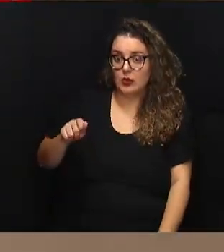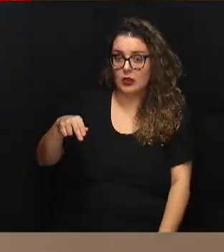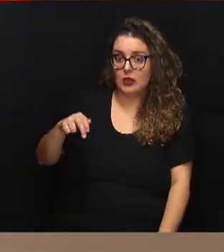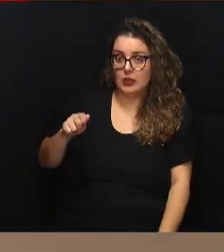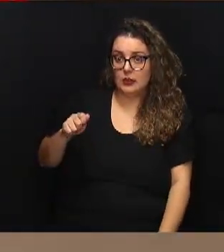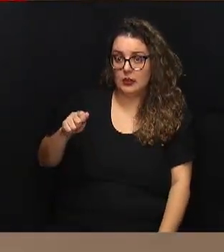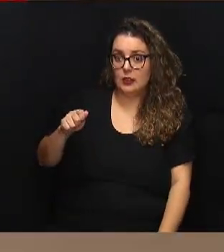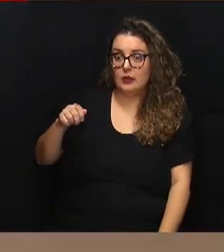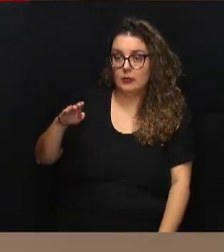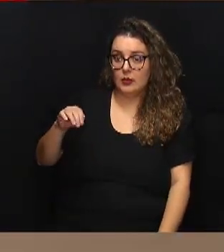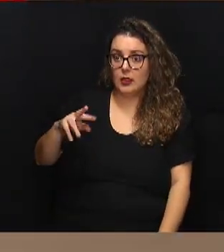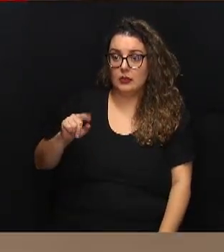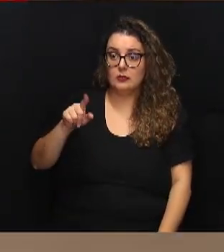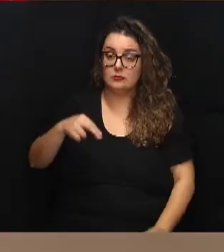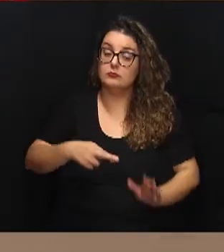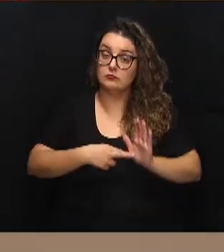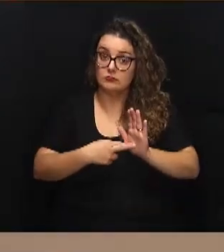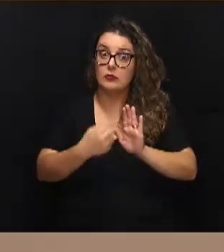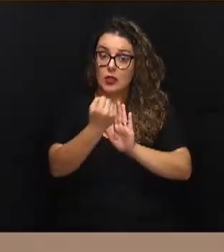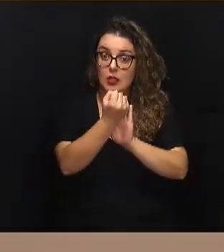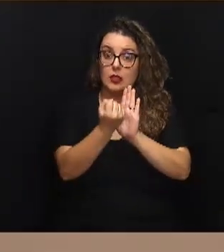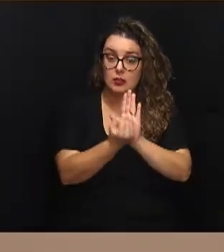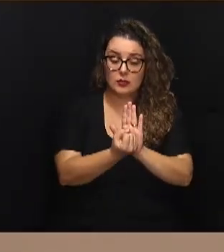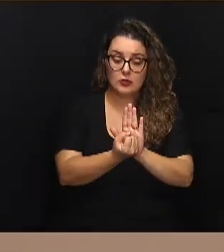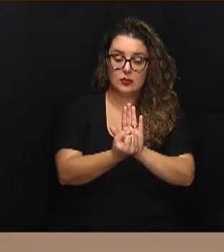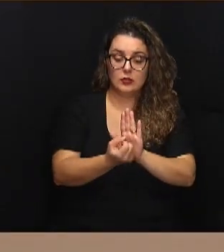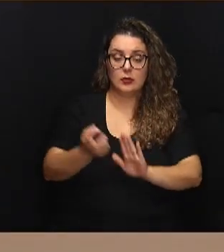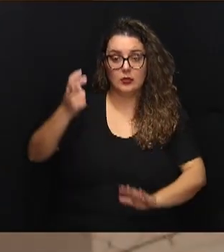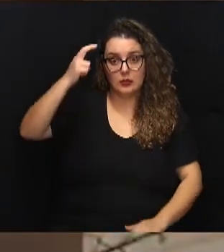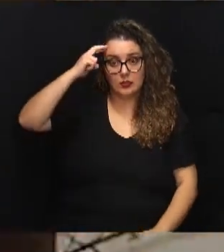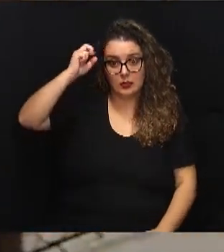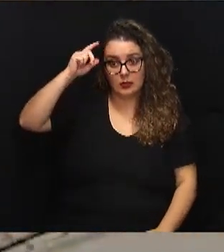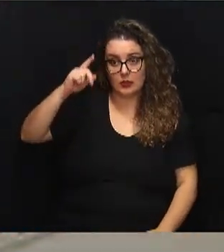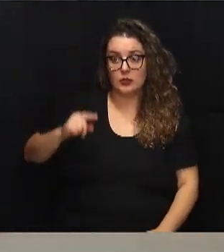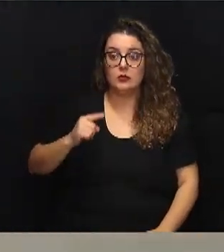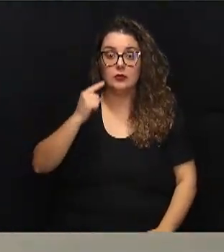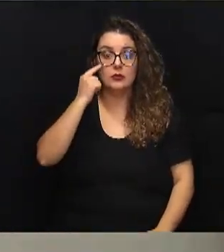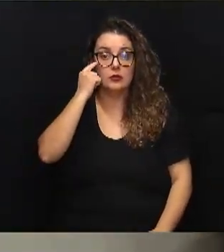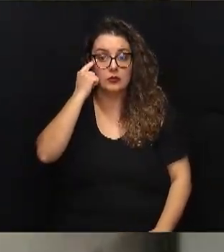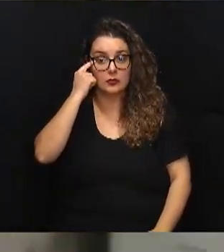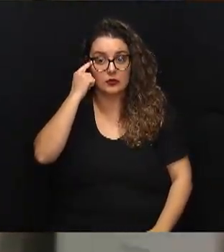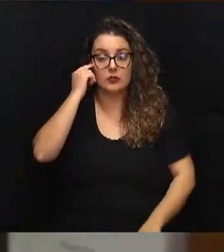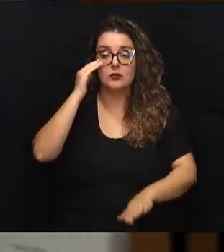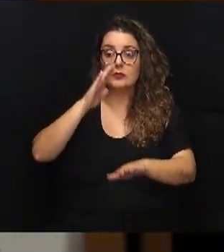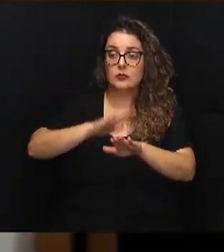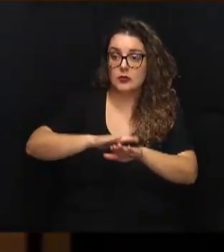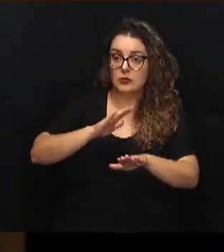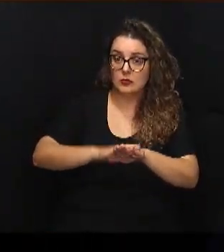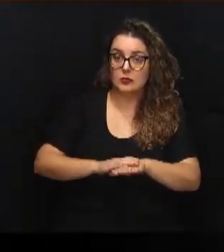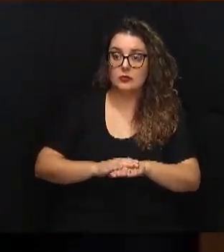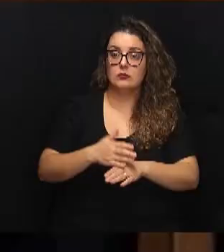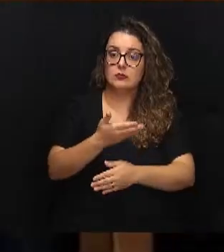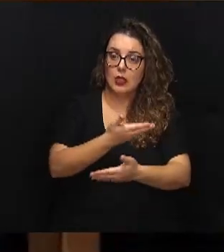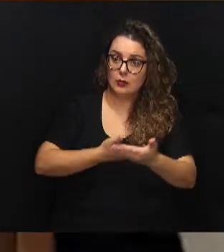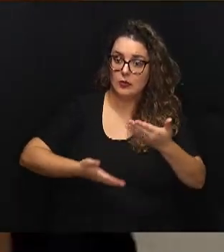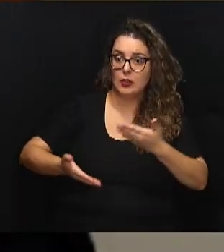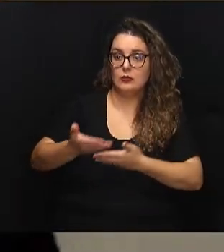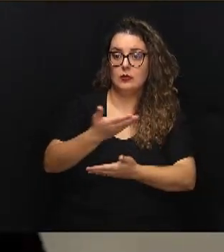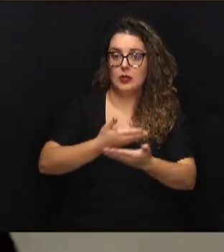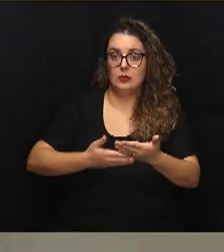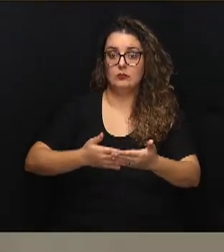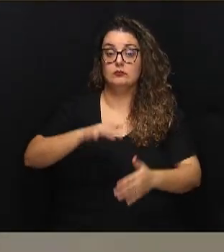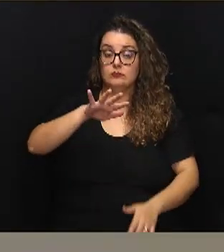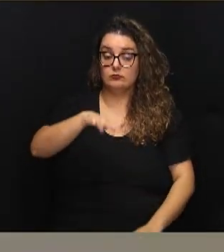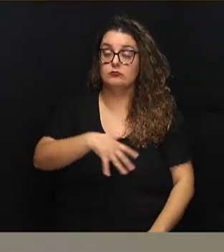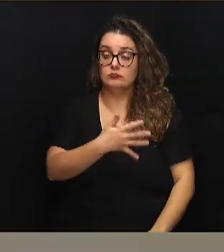é referência e símbolo da cultura japonesa, com atividades que integram o